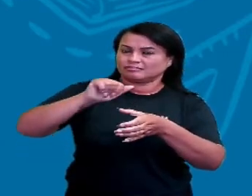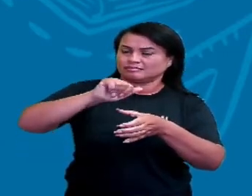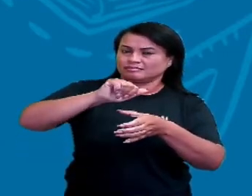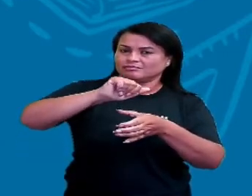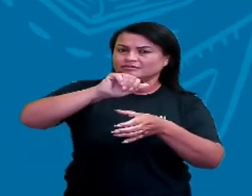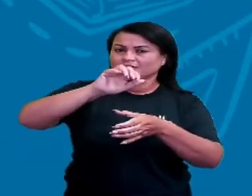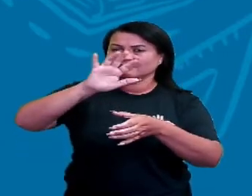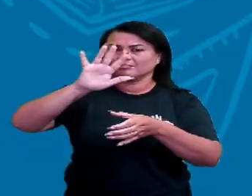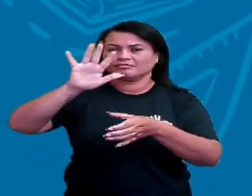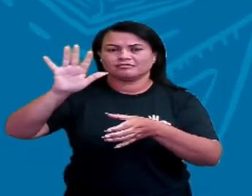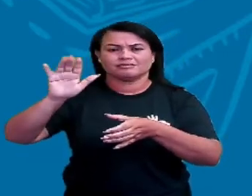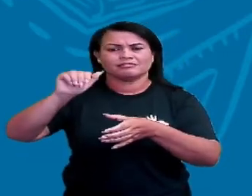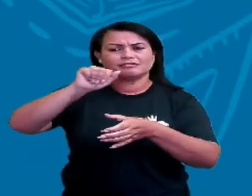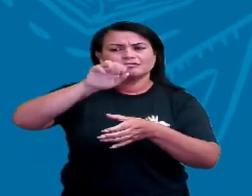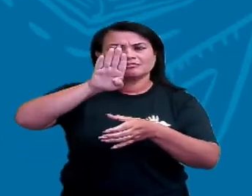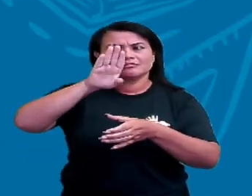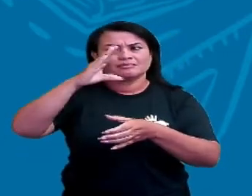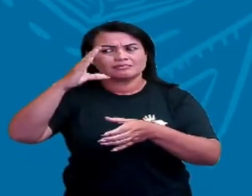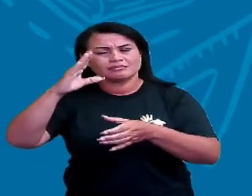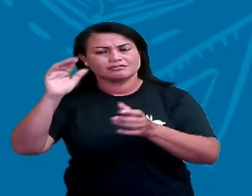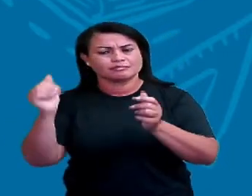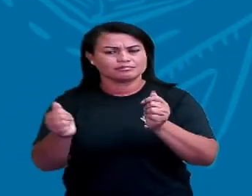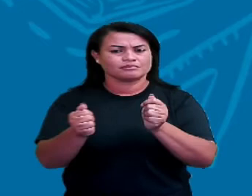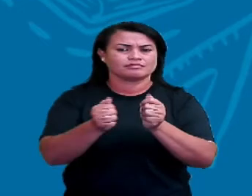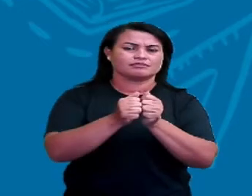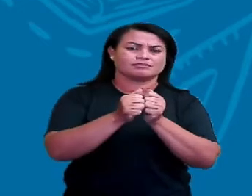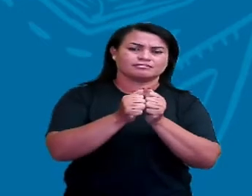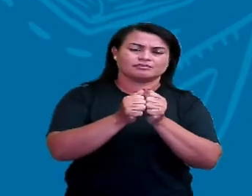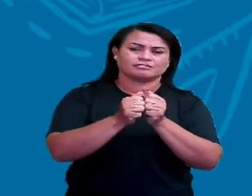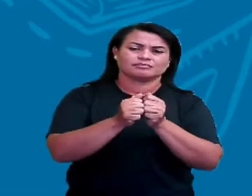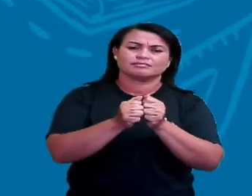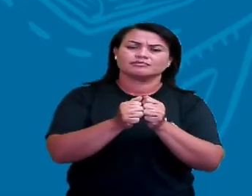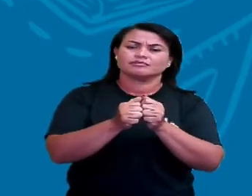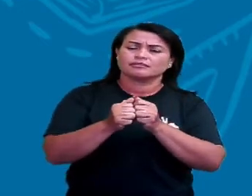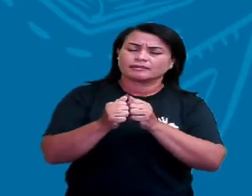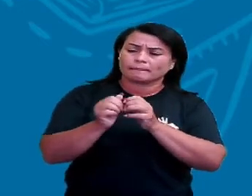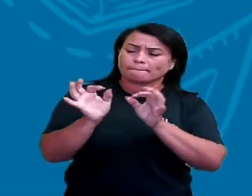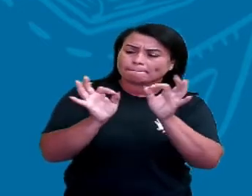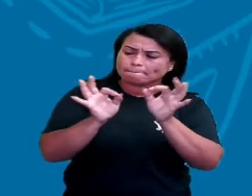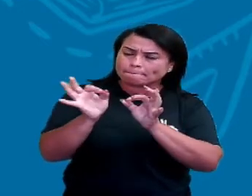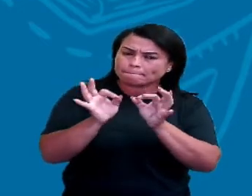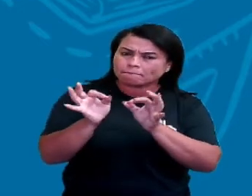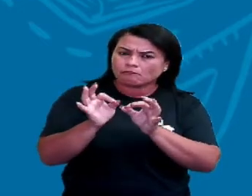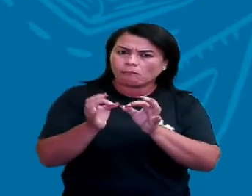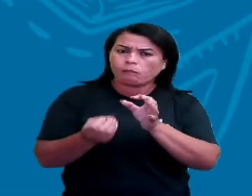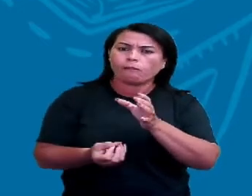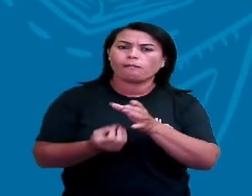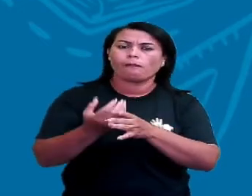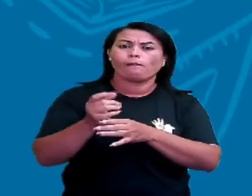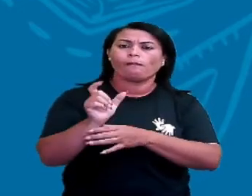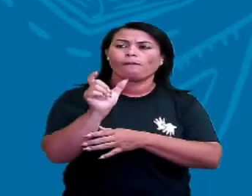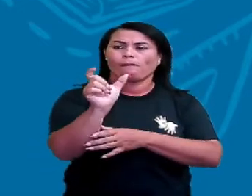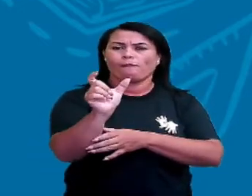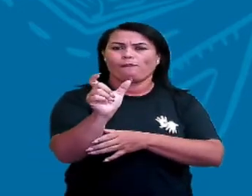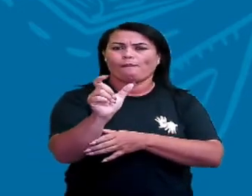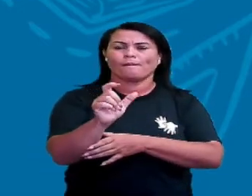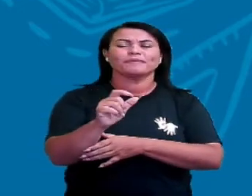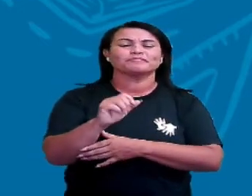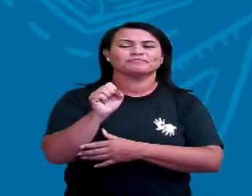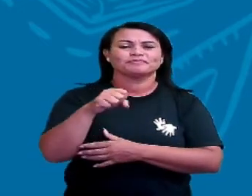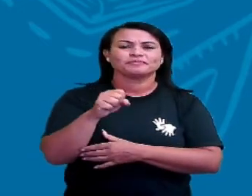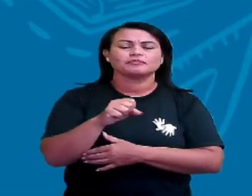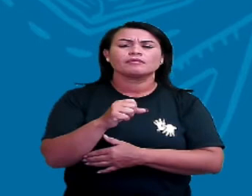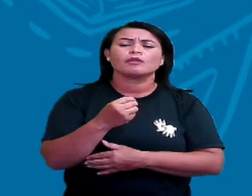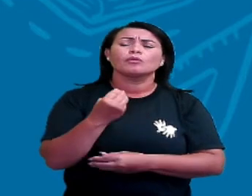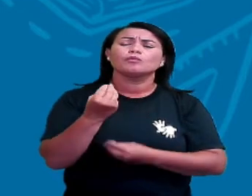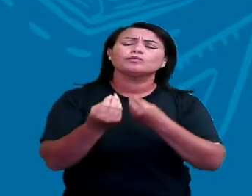lá no alfabeto. Que combinado vão formar lá as palavrinhas, isso mesmo. Como